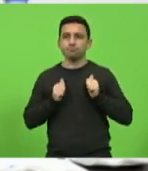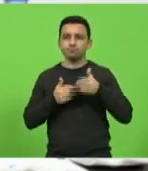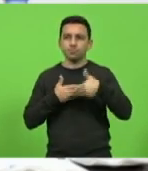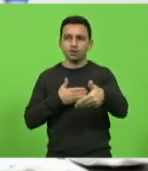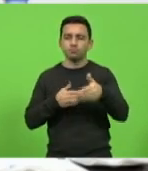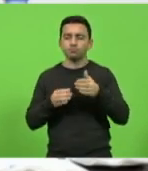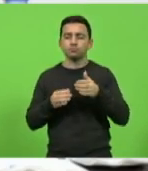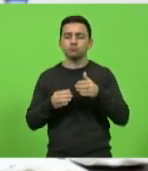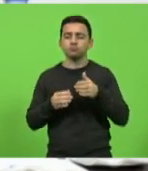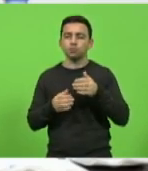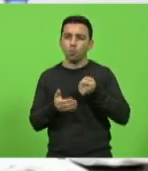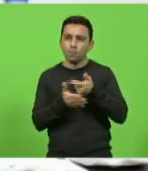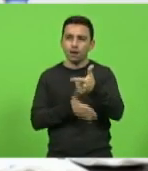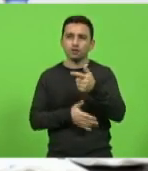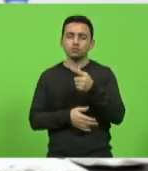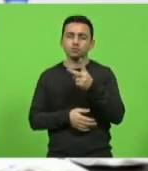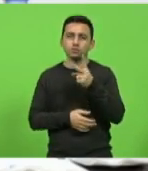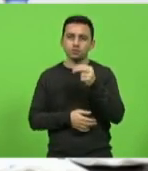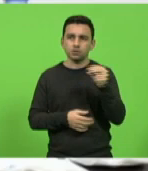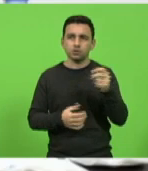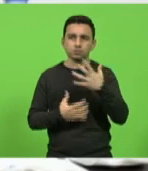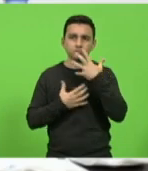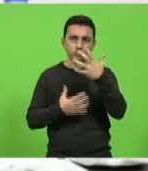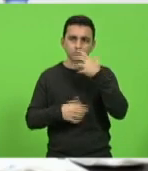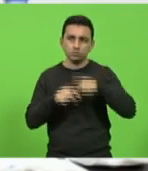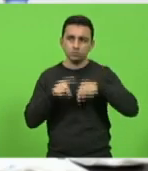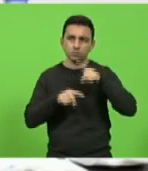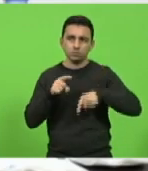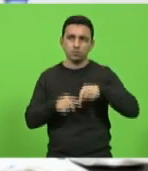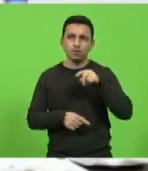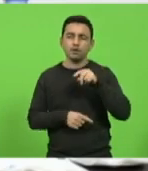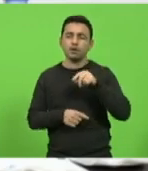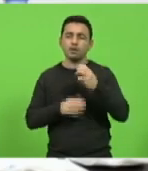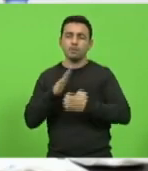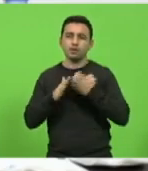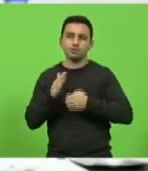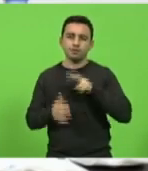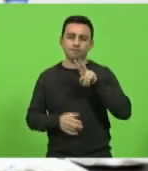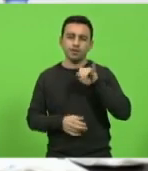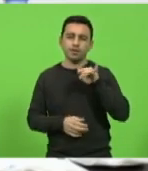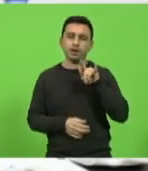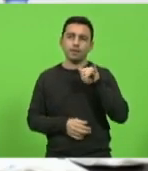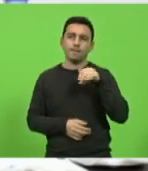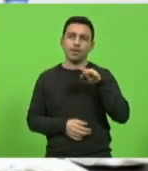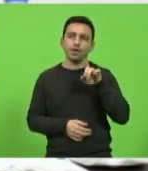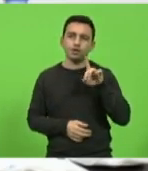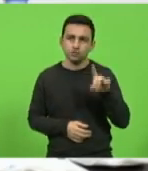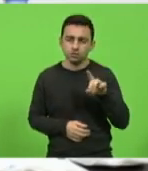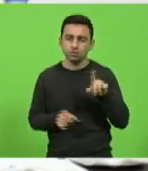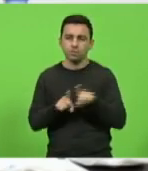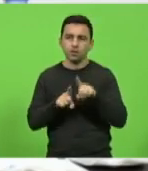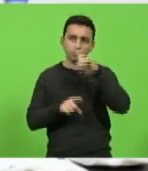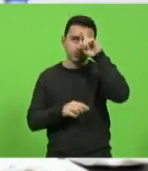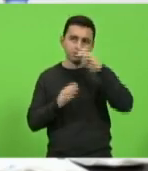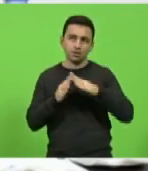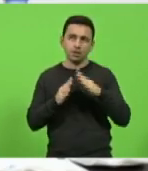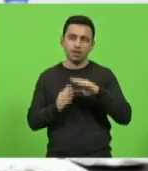aquisição de 200 respiradores pulmonares da empresa Veiga média de material médico e hospitalar Eireli